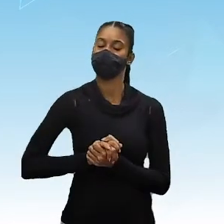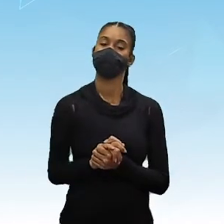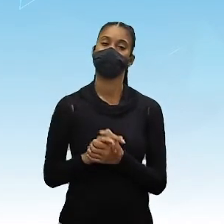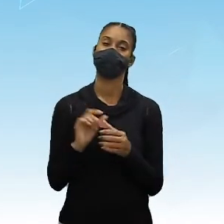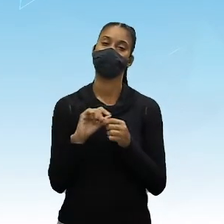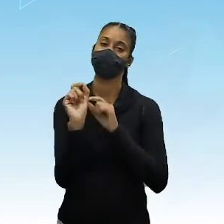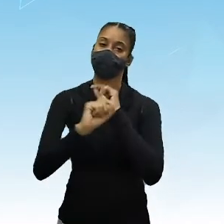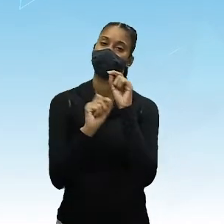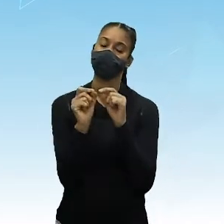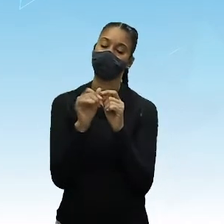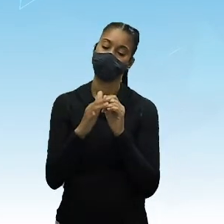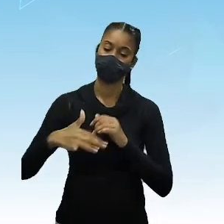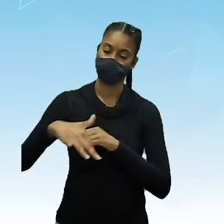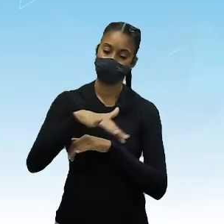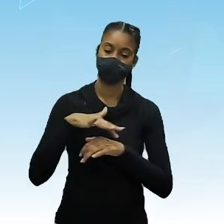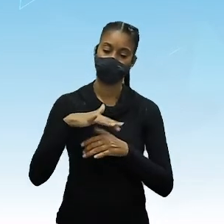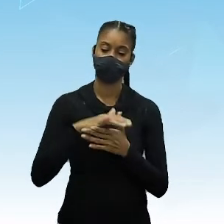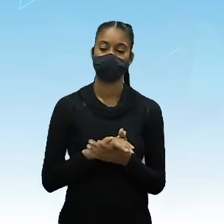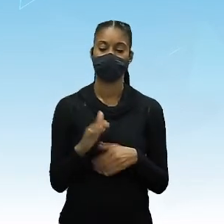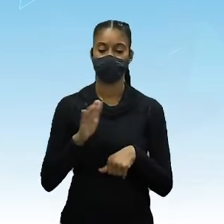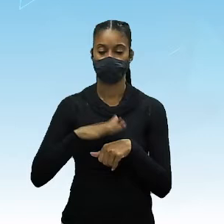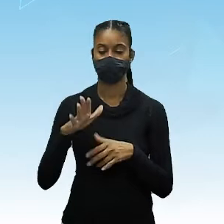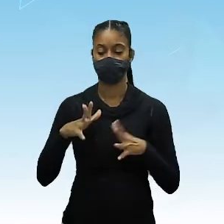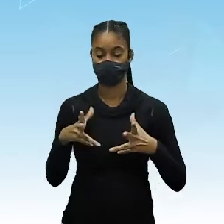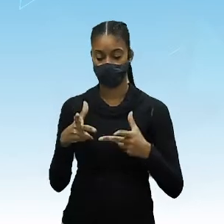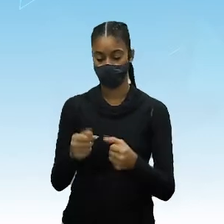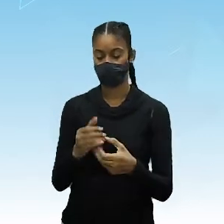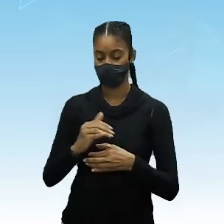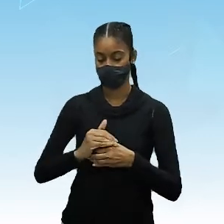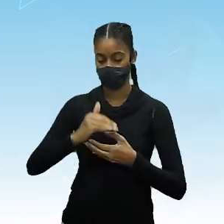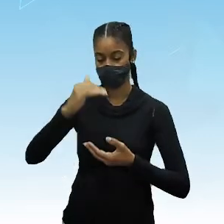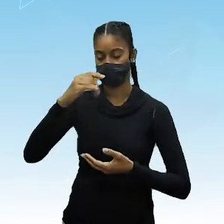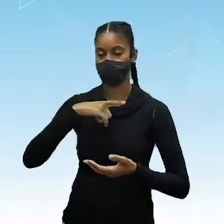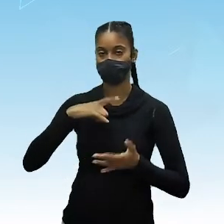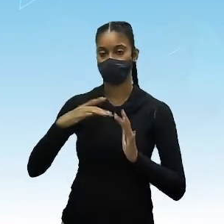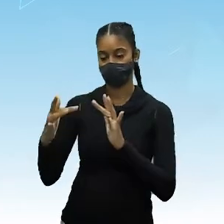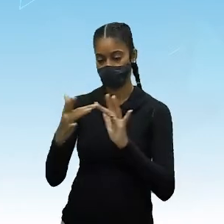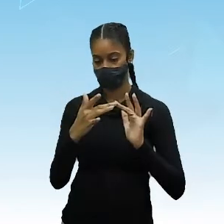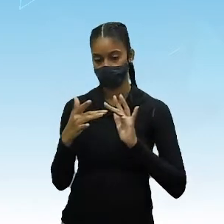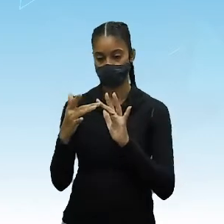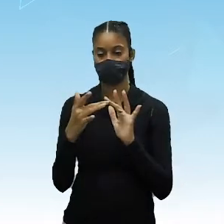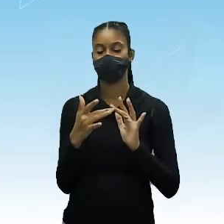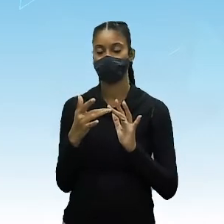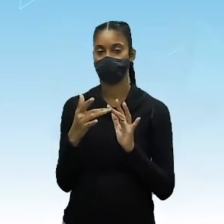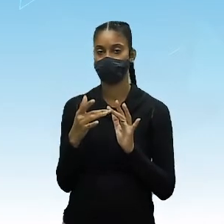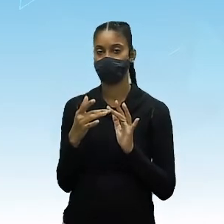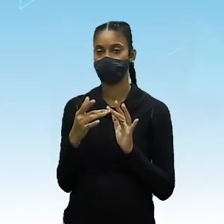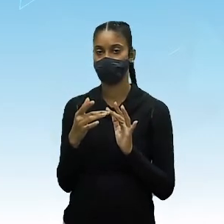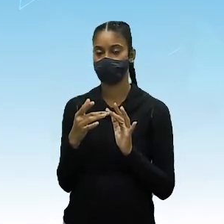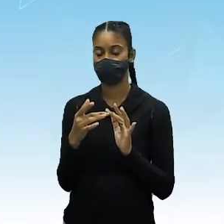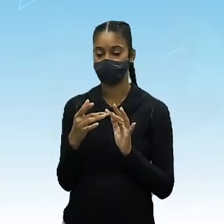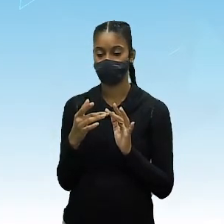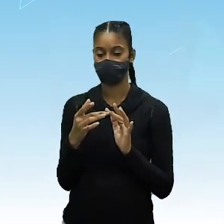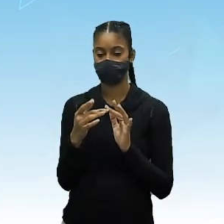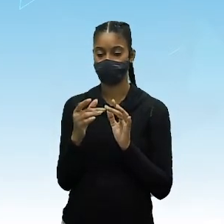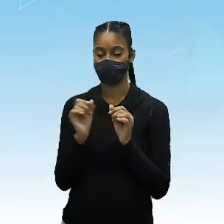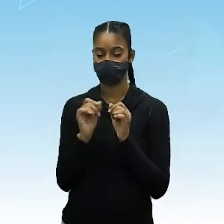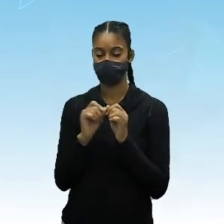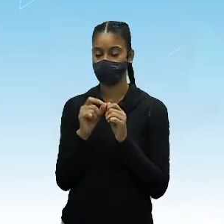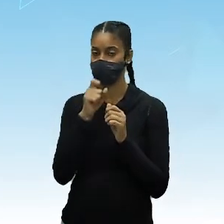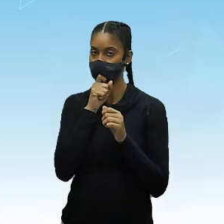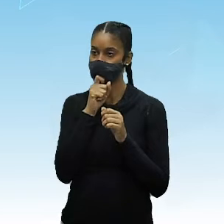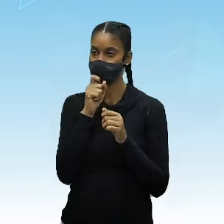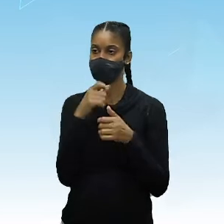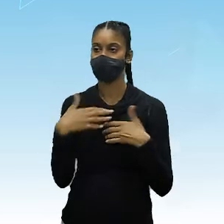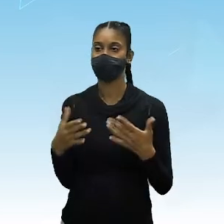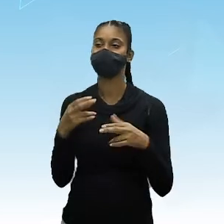de contato. Toda a superfície da latinha vai estar em contato com a água, resfriando essa latinha. Então é por